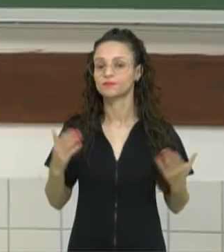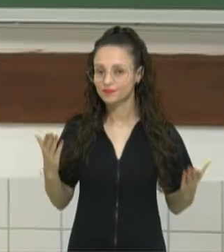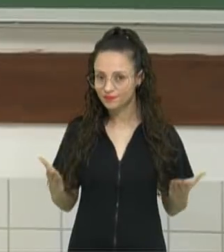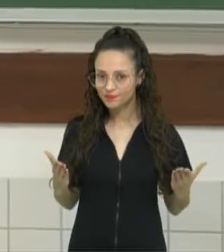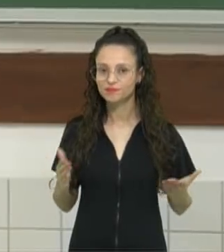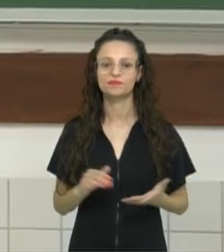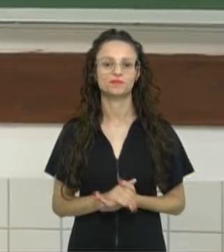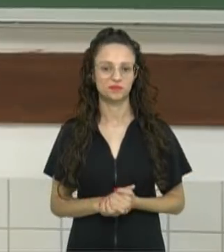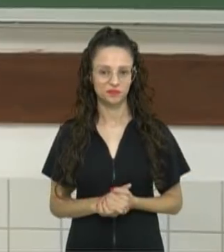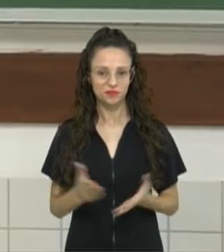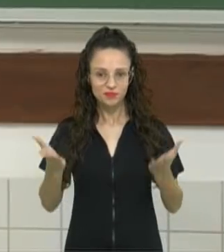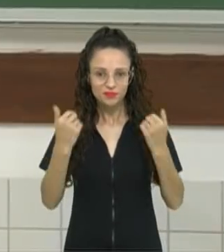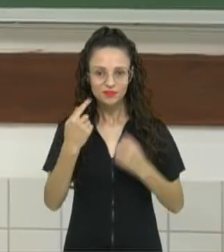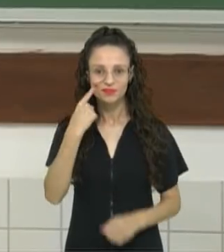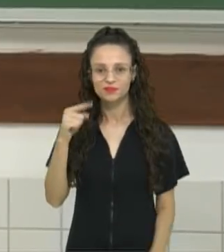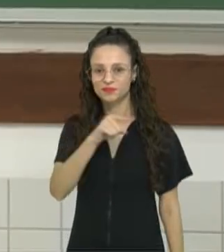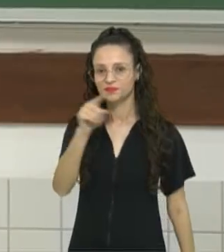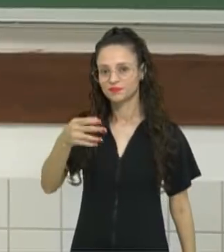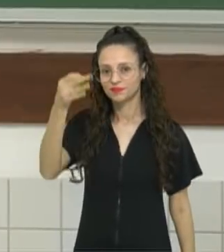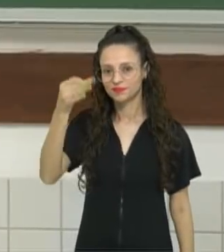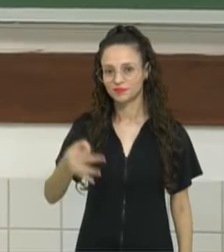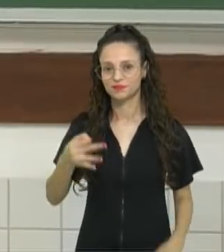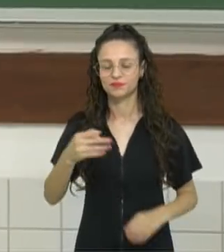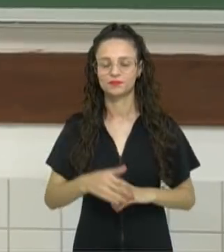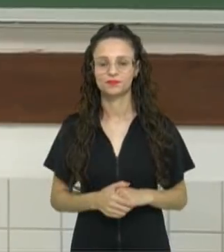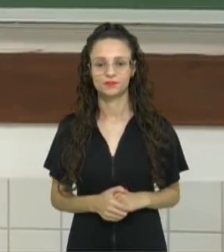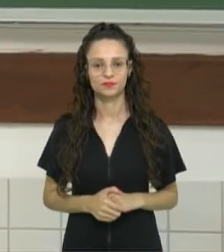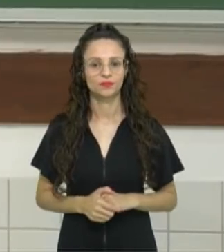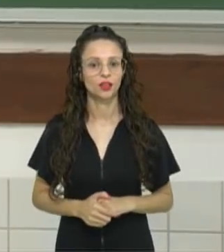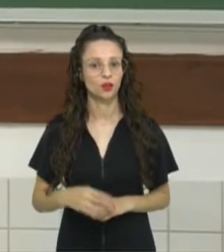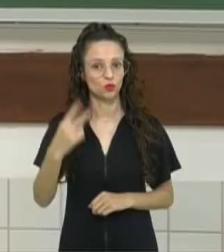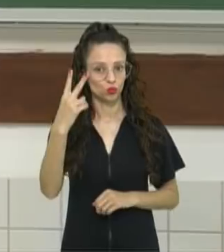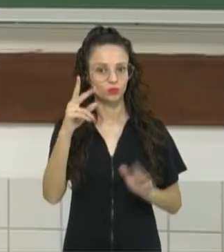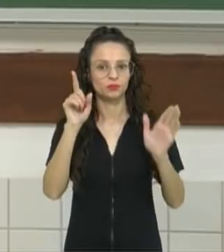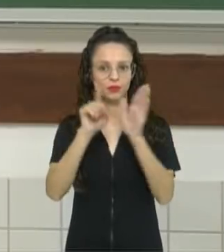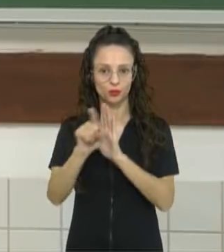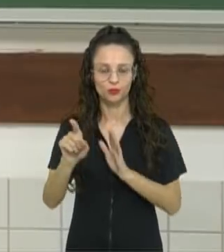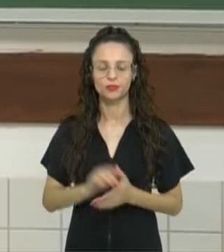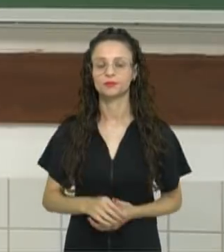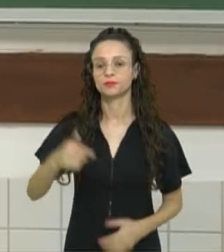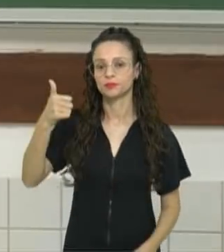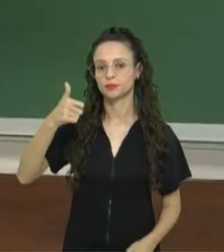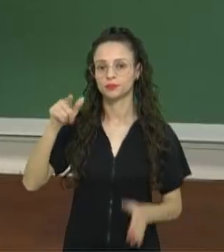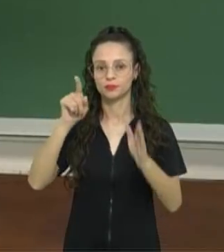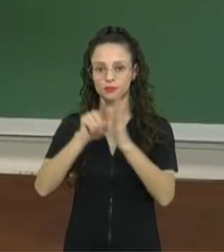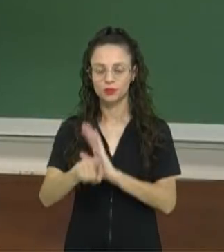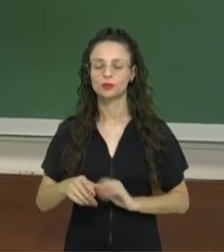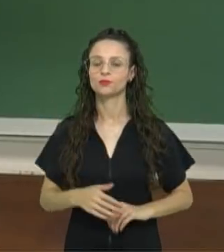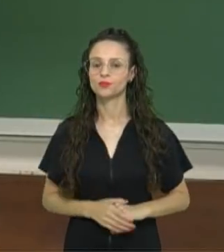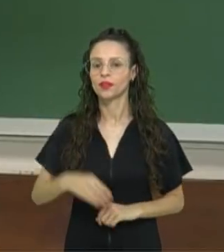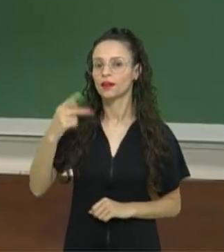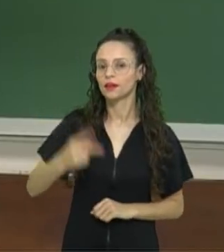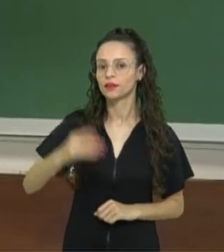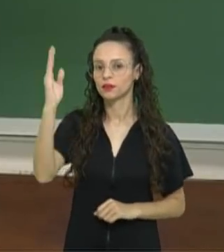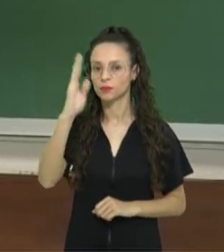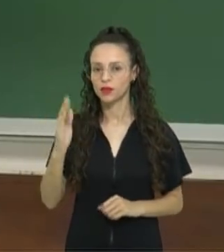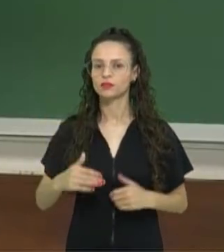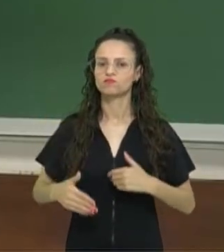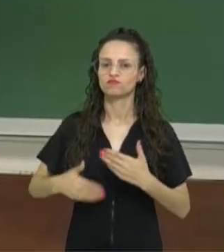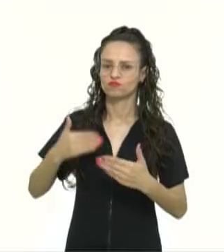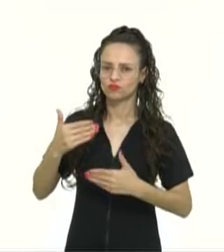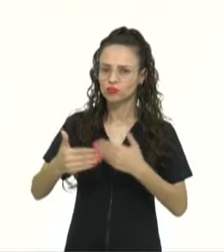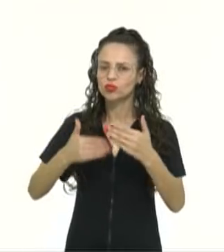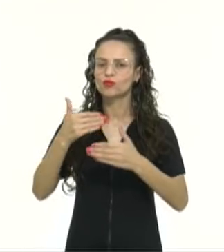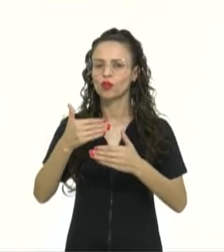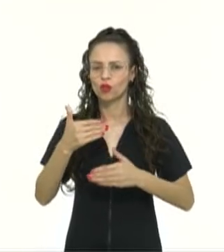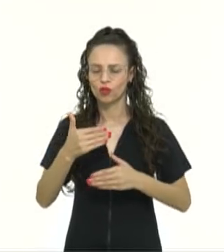Então, pessoal, vamos ver se vocês acertaram a atividade? Eram duas perguntas, né? A primeira, o Brasil desenvolve em seu